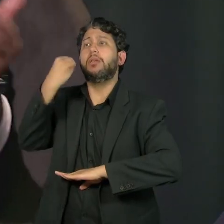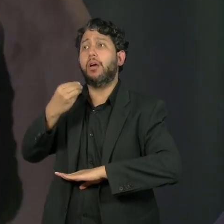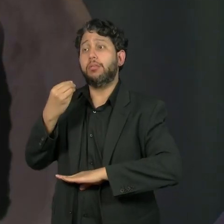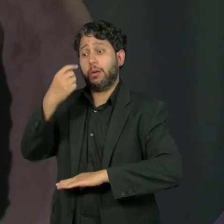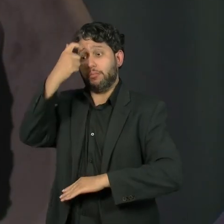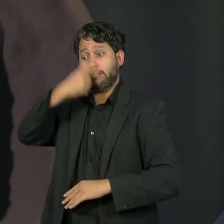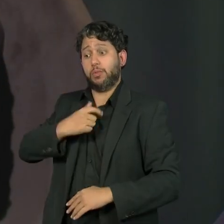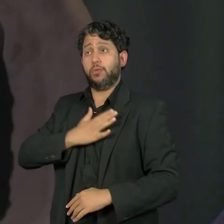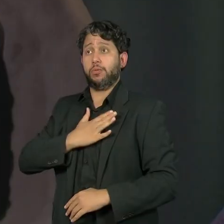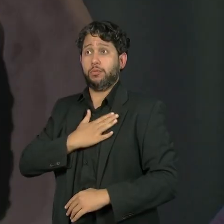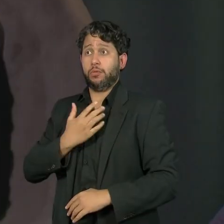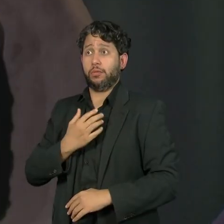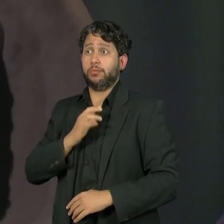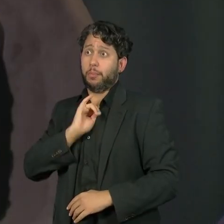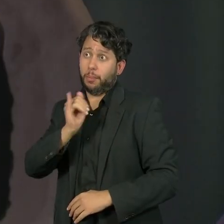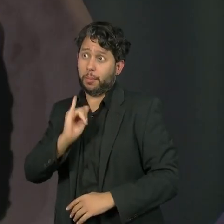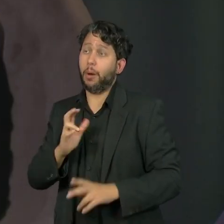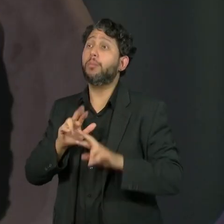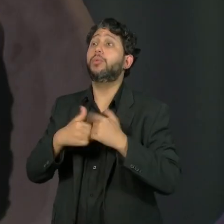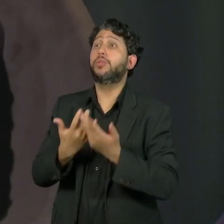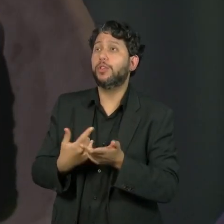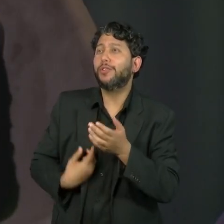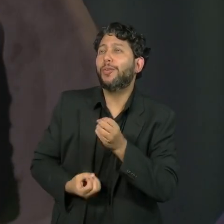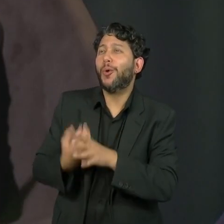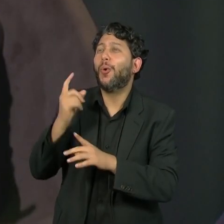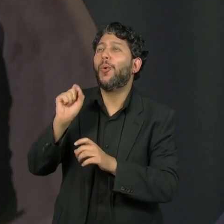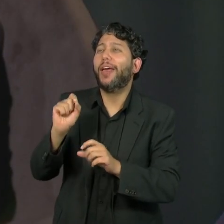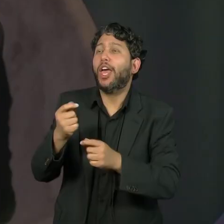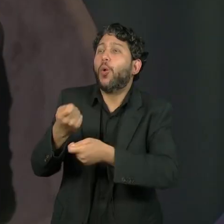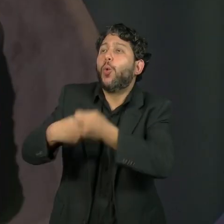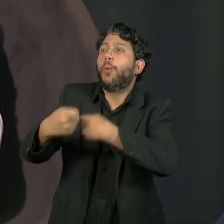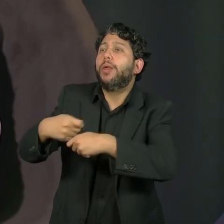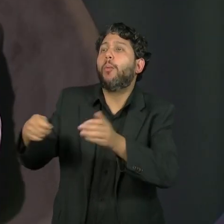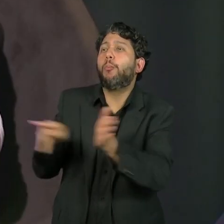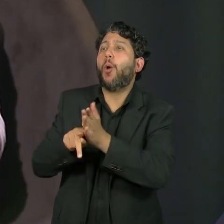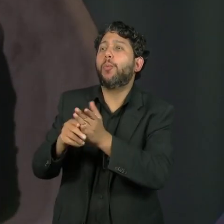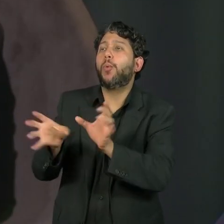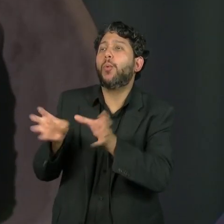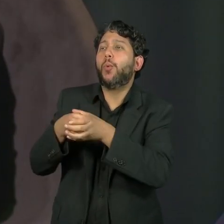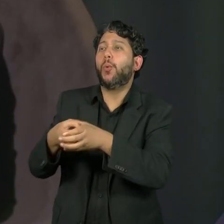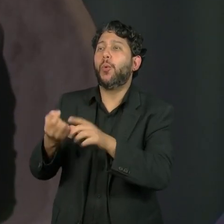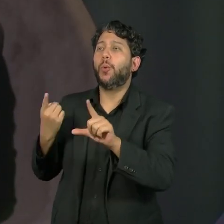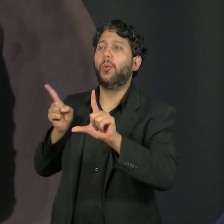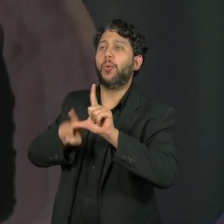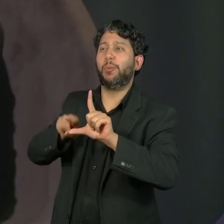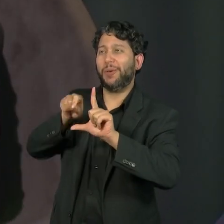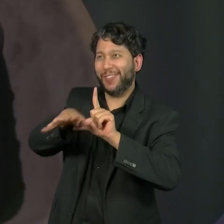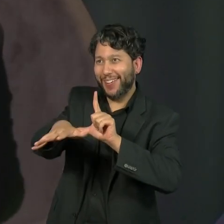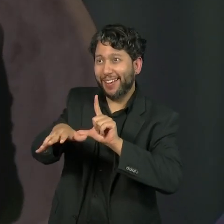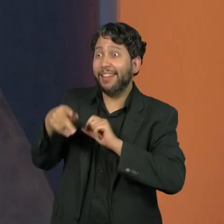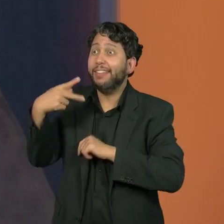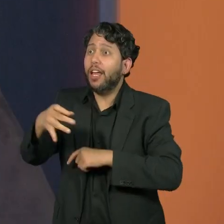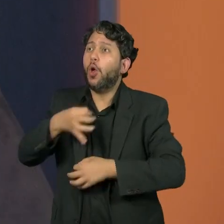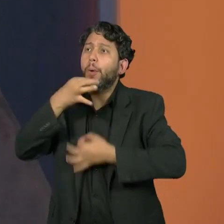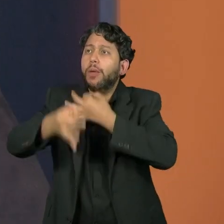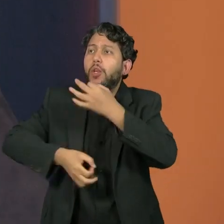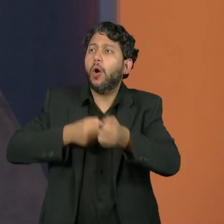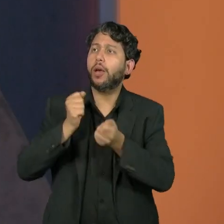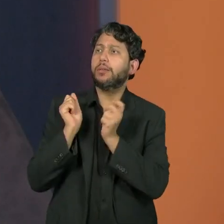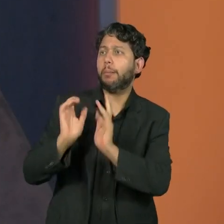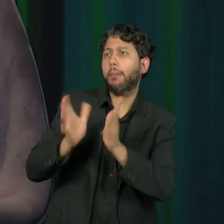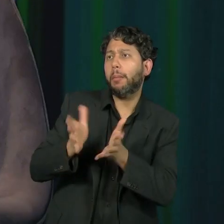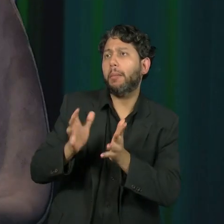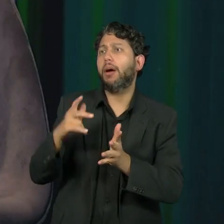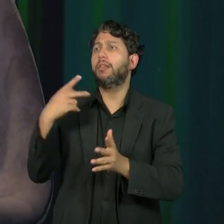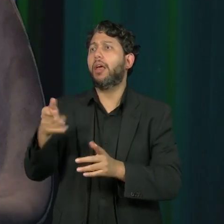Por causa disso, se criou, inclusive, a indústria da Creator Economy, em que os criadores de conteúdo estão ali dando vazão às suas opiniões, suas falas, seus pontos de